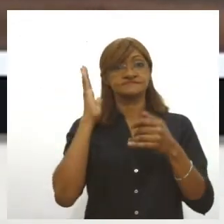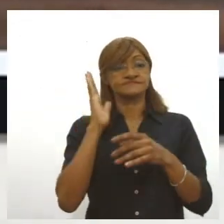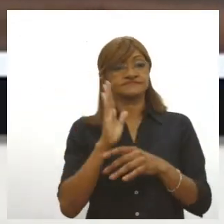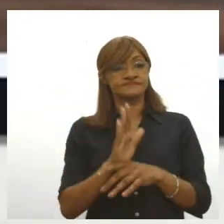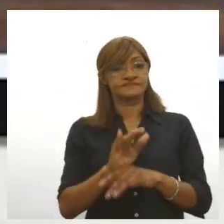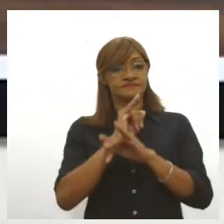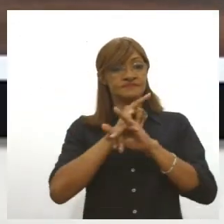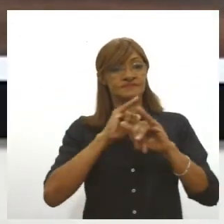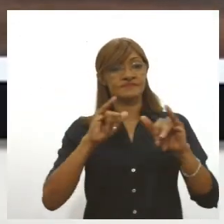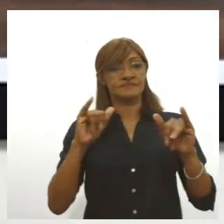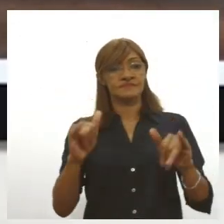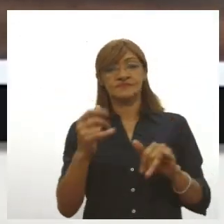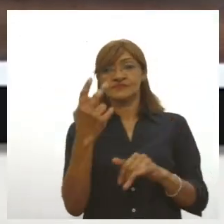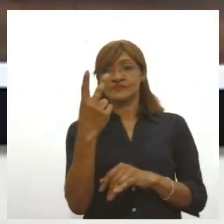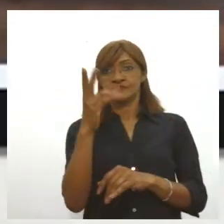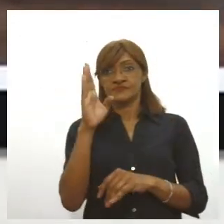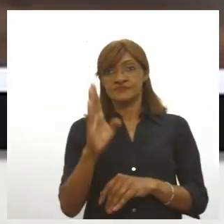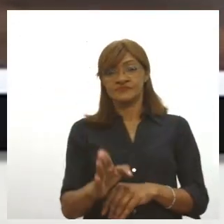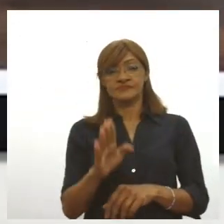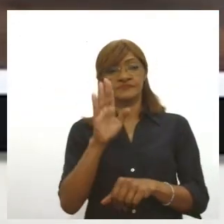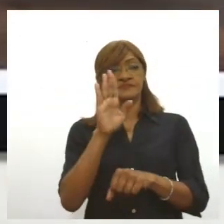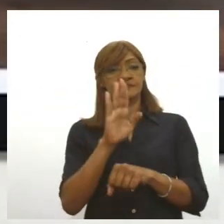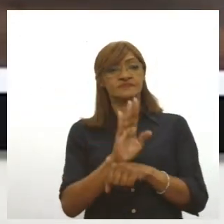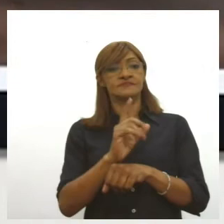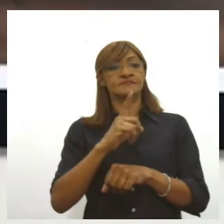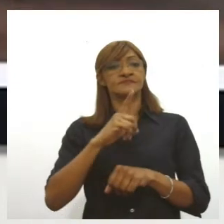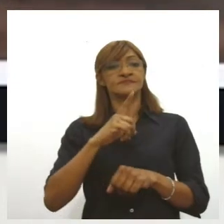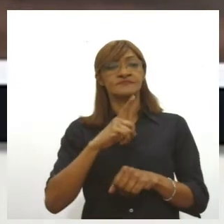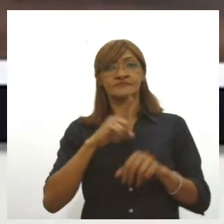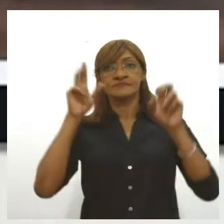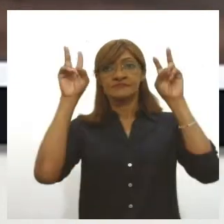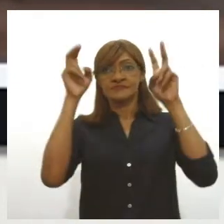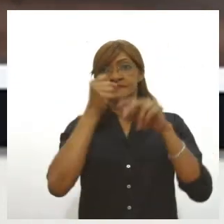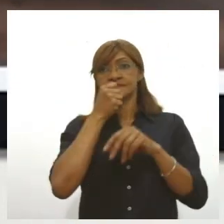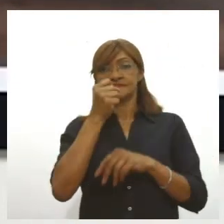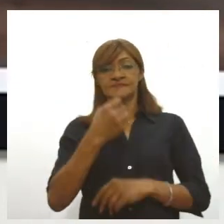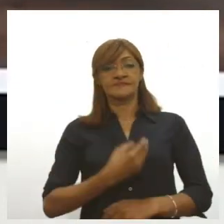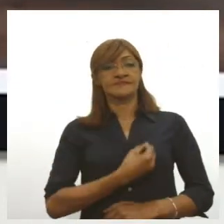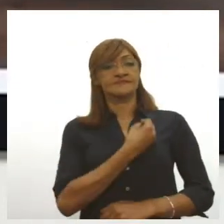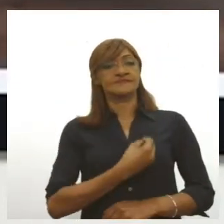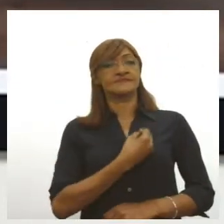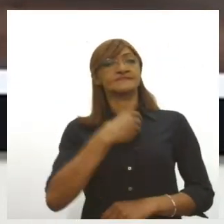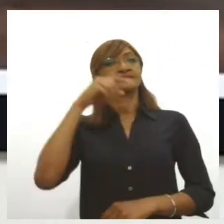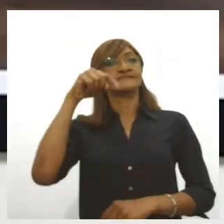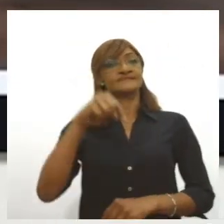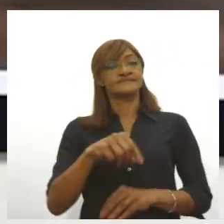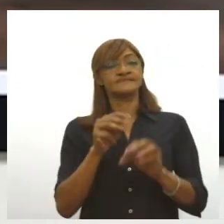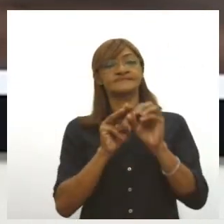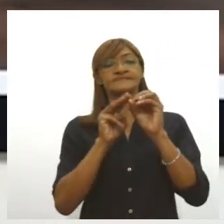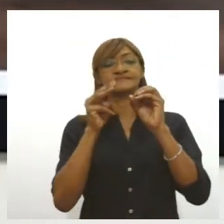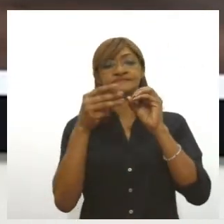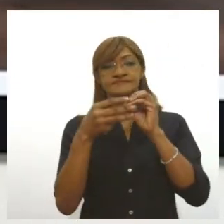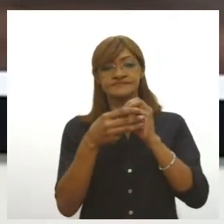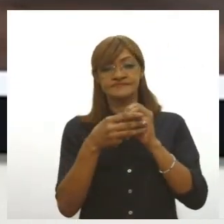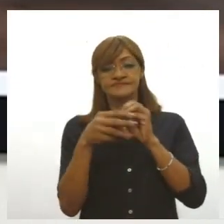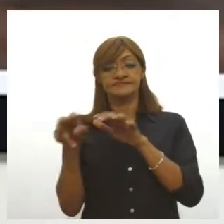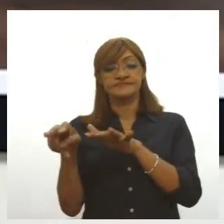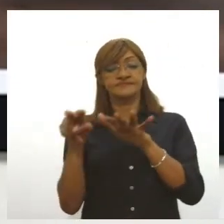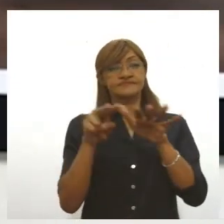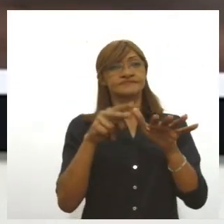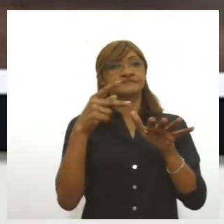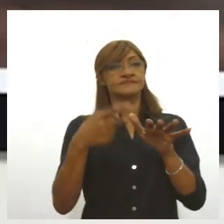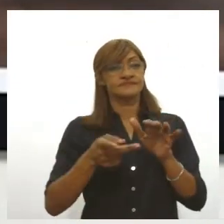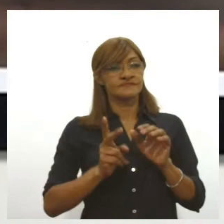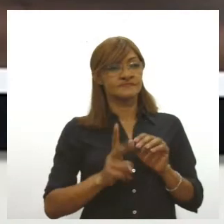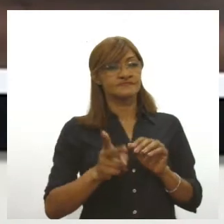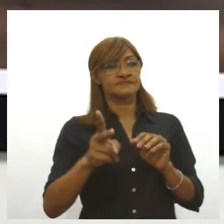logo mais, às 14h30, tem programa Além da Pauta ao vivo aqui na TV Alesi. Esta semana a gente continua